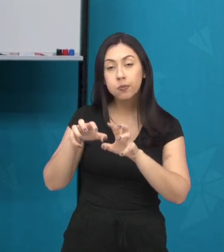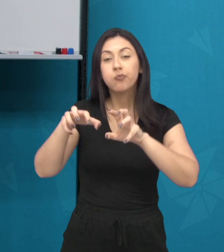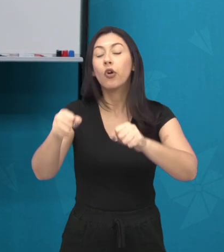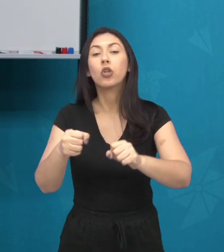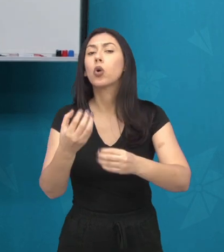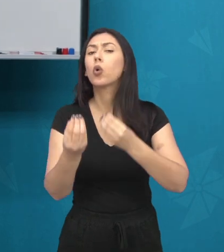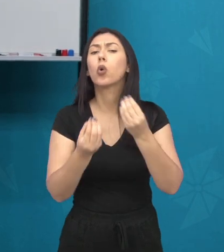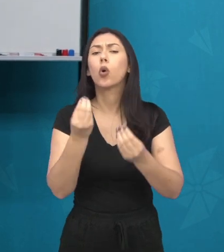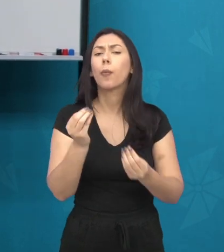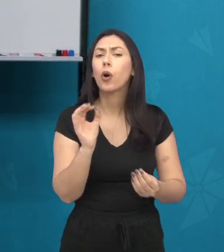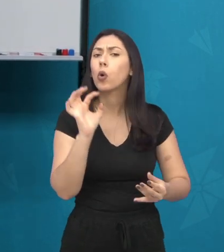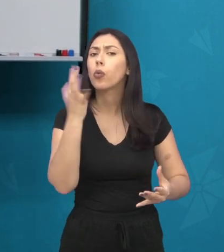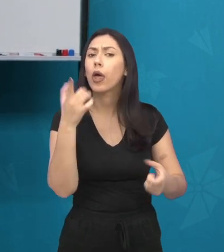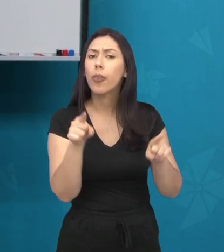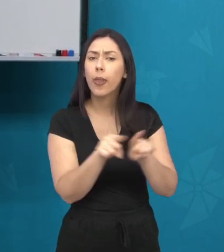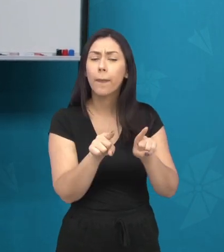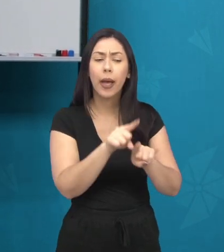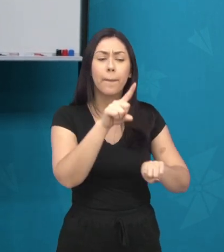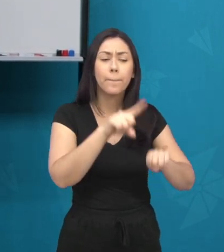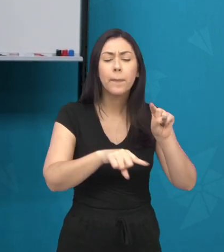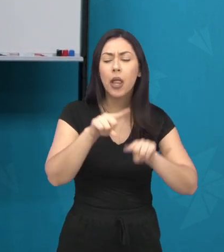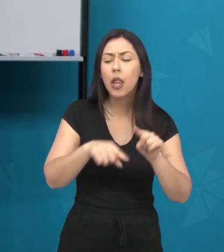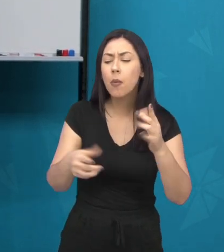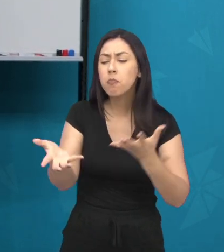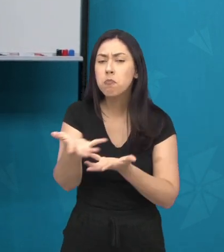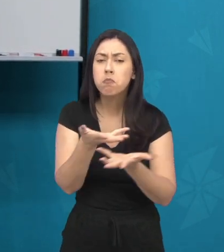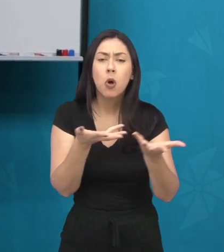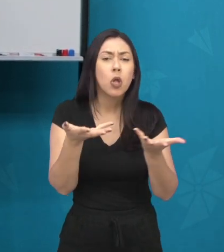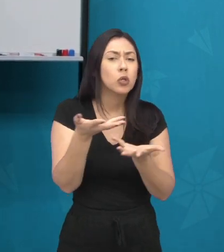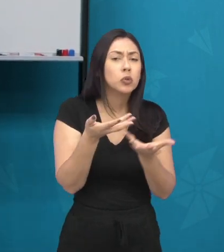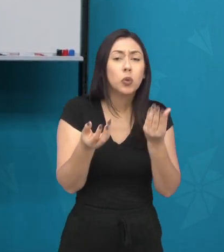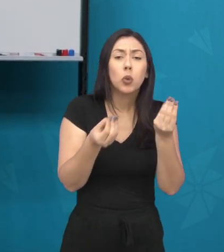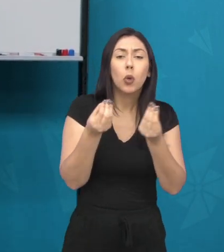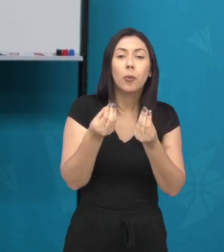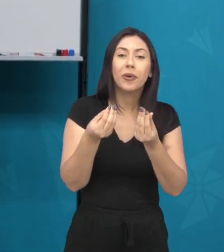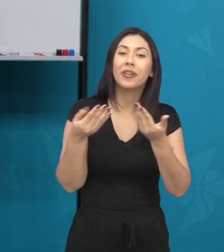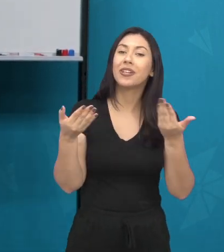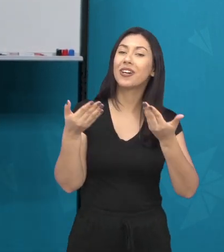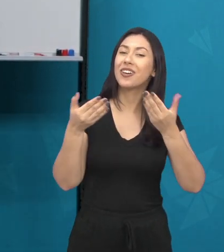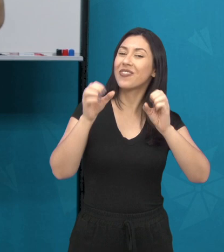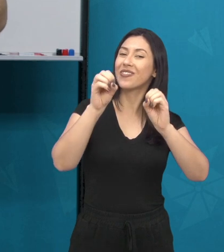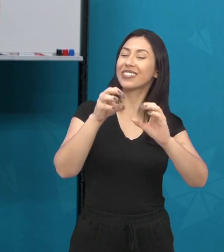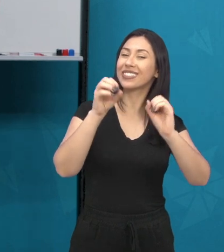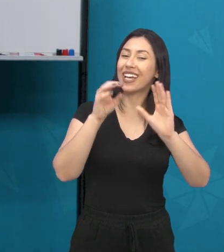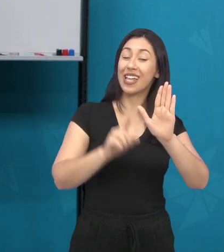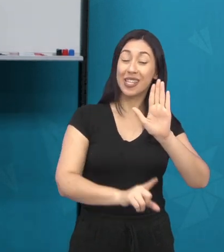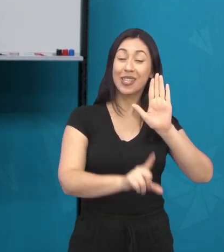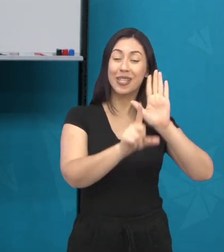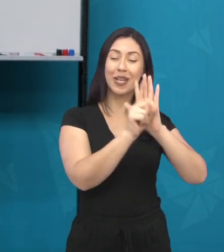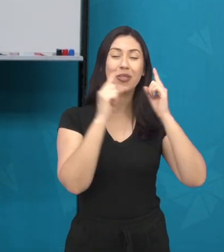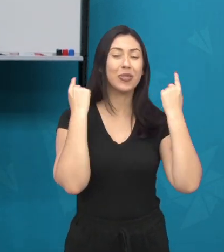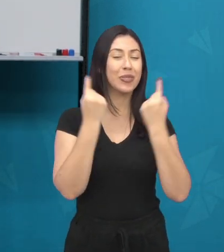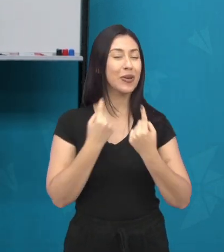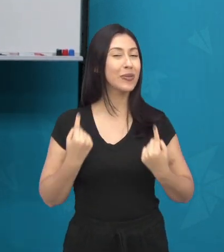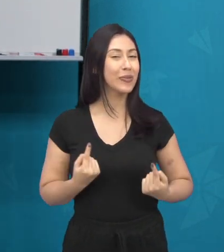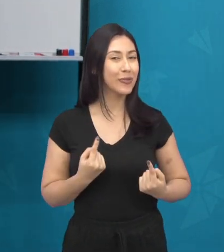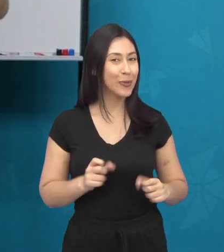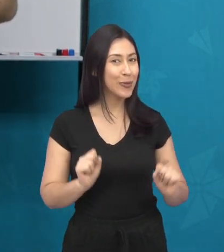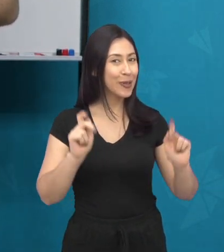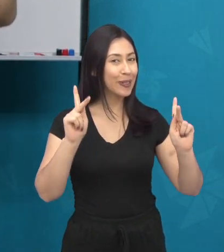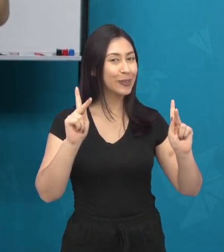movimentos como que os corpos interagem E hoje nós vamos à consagradas lei de Newton beleza